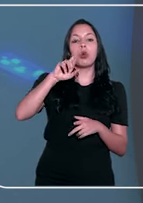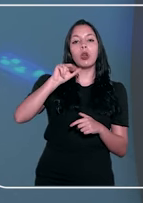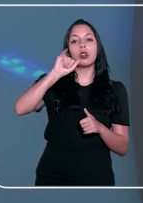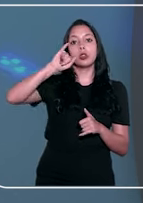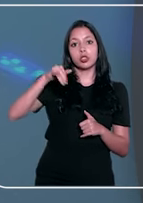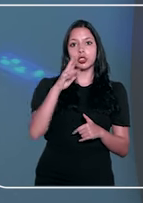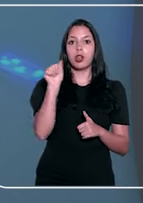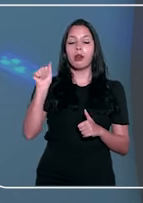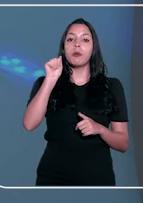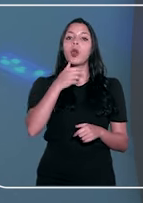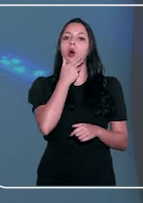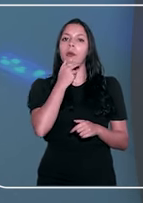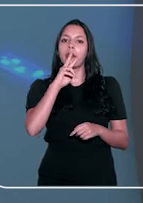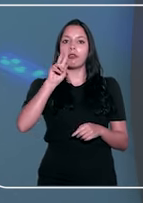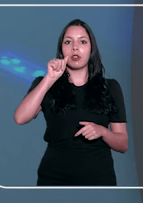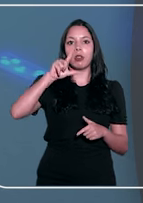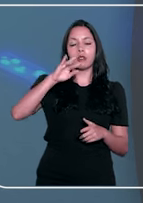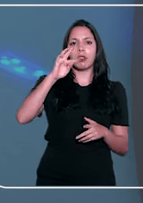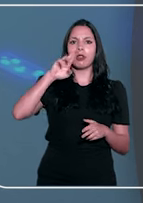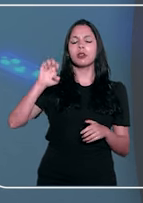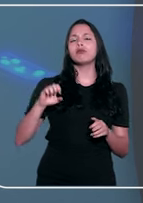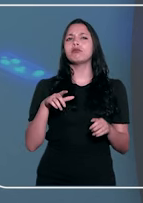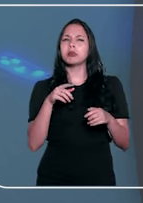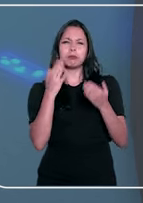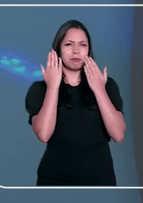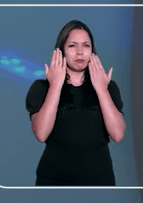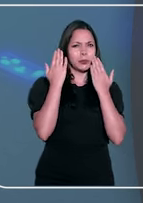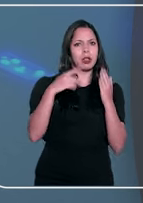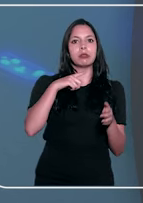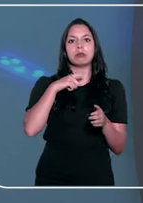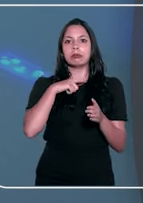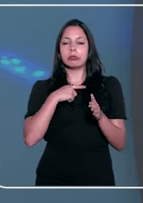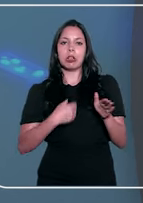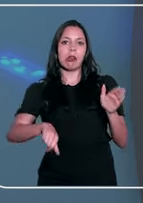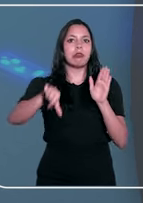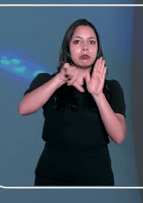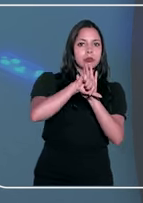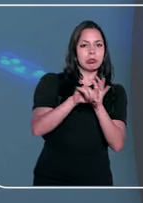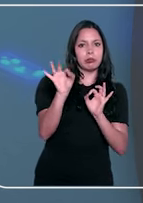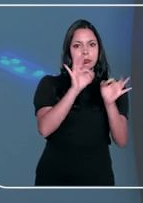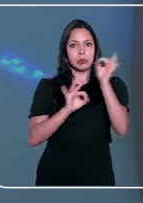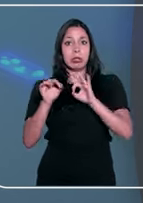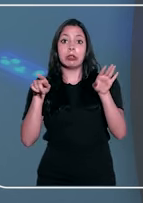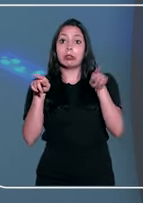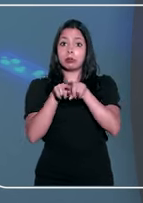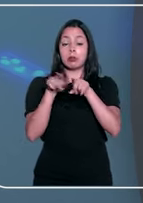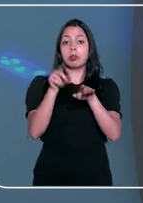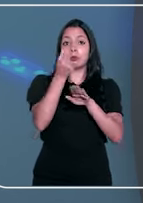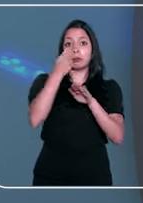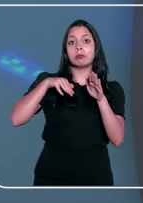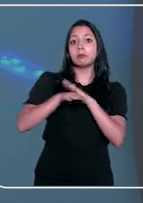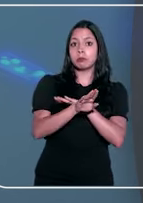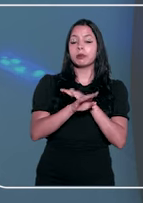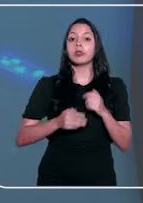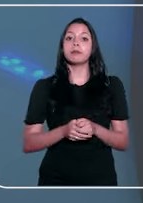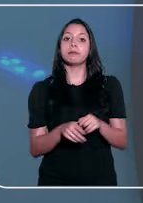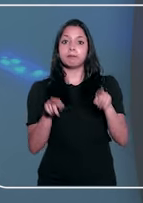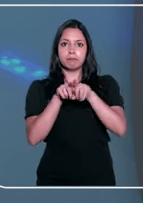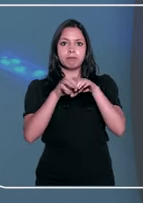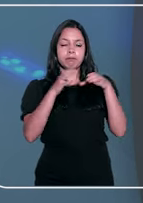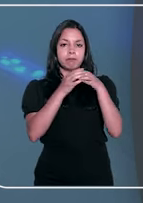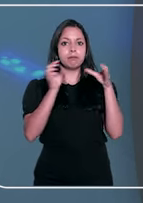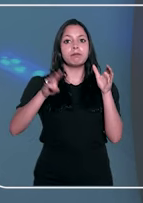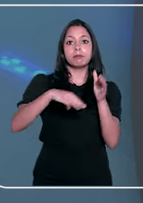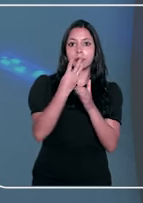Walter Suman, por suspeita de organização criminosa, corrupção e lavagem de dinheiro. Já na terceira turma,